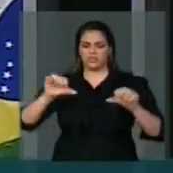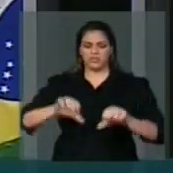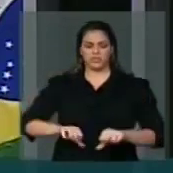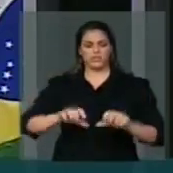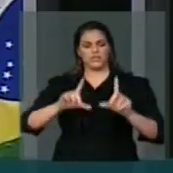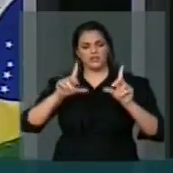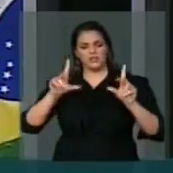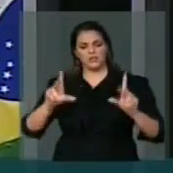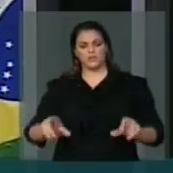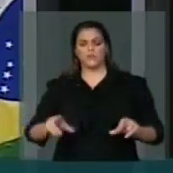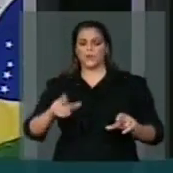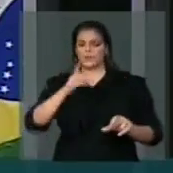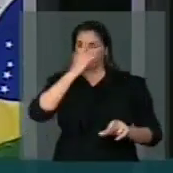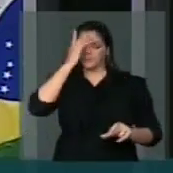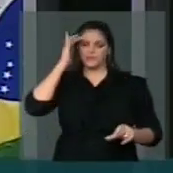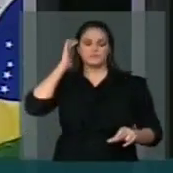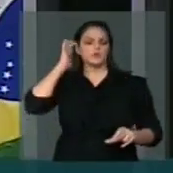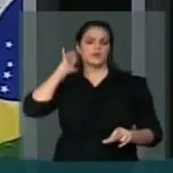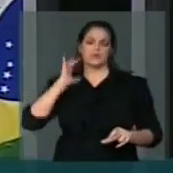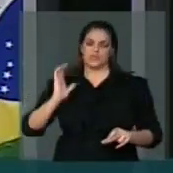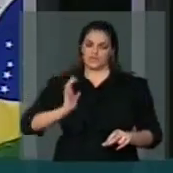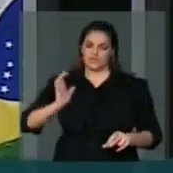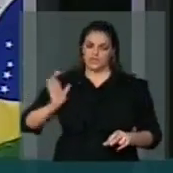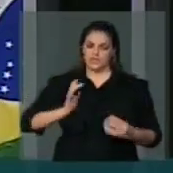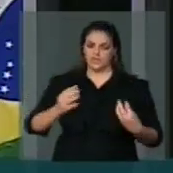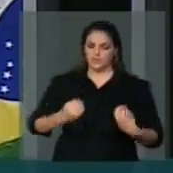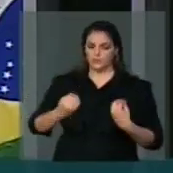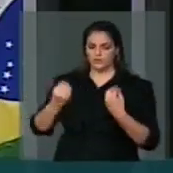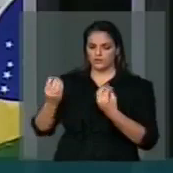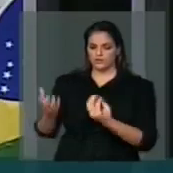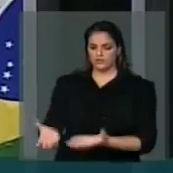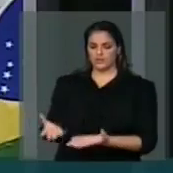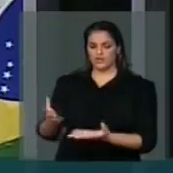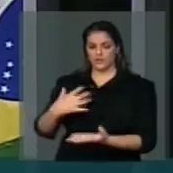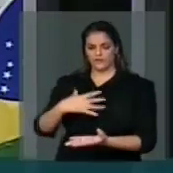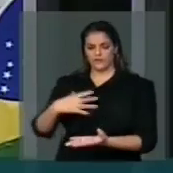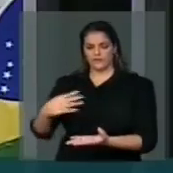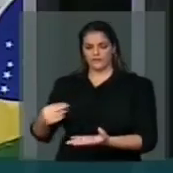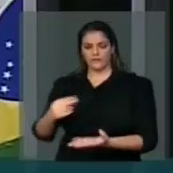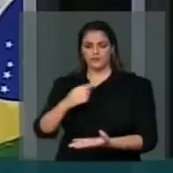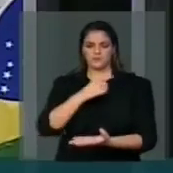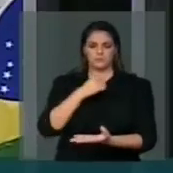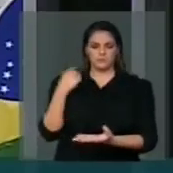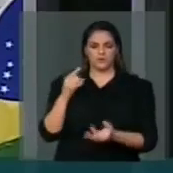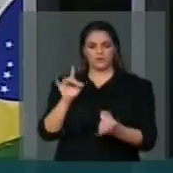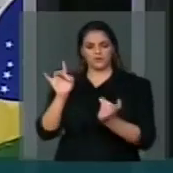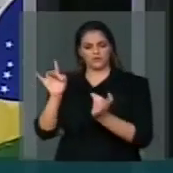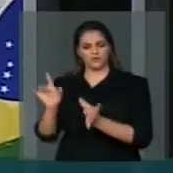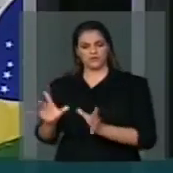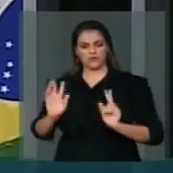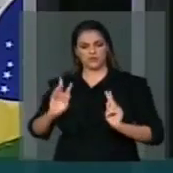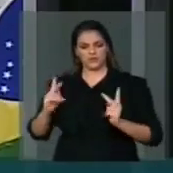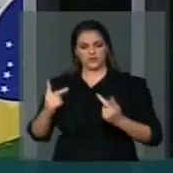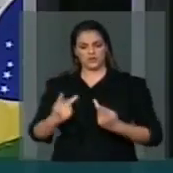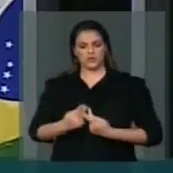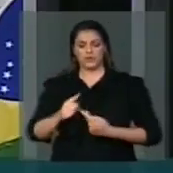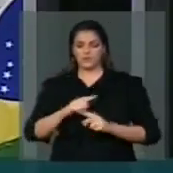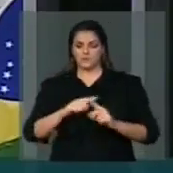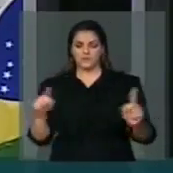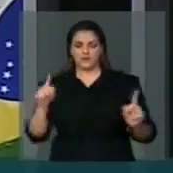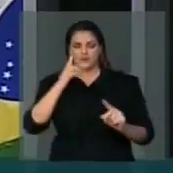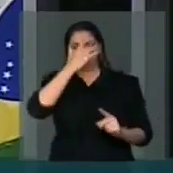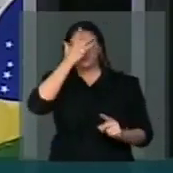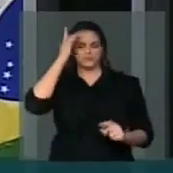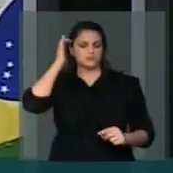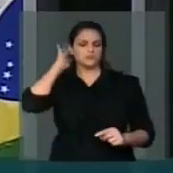deixa para os filhos um bom legado. Mas os beneficiados, durante